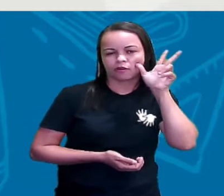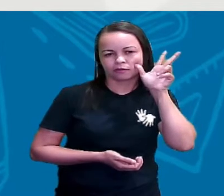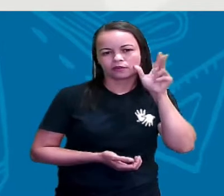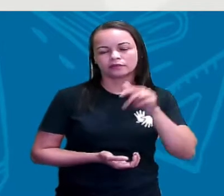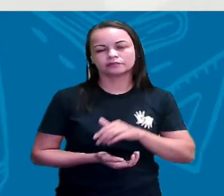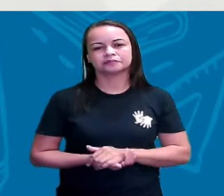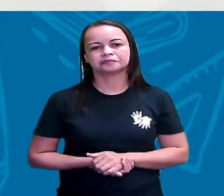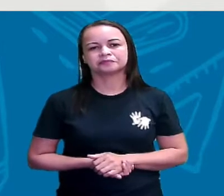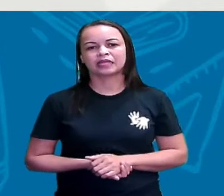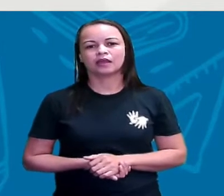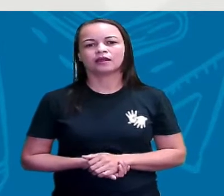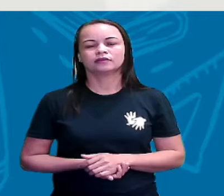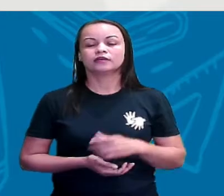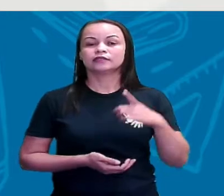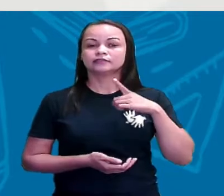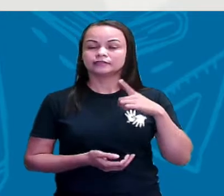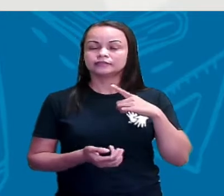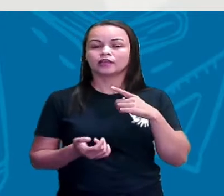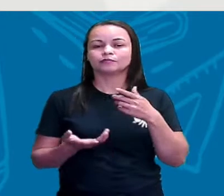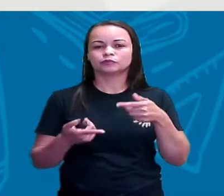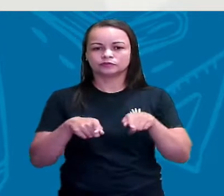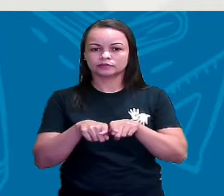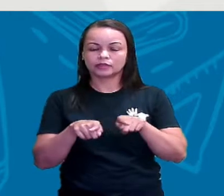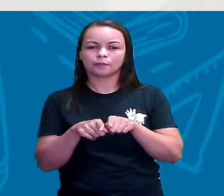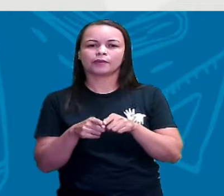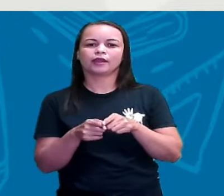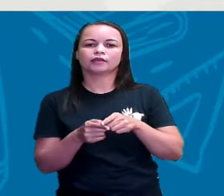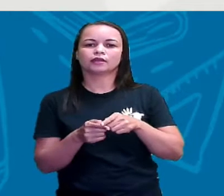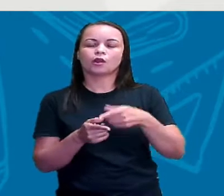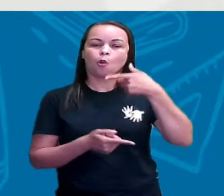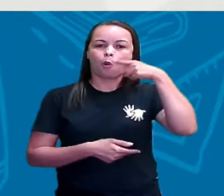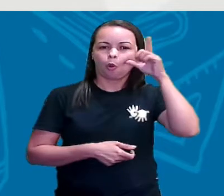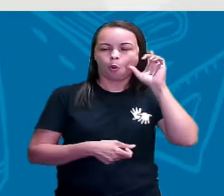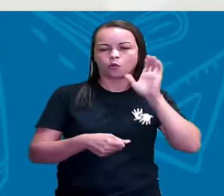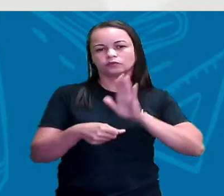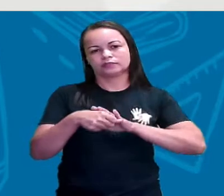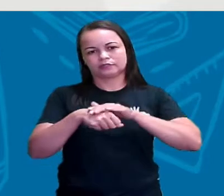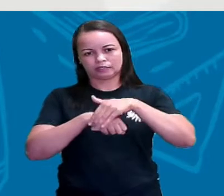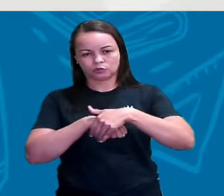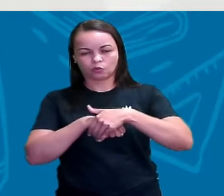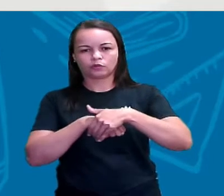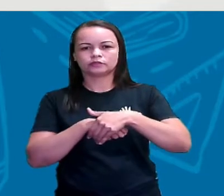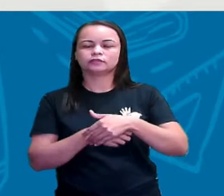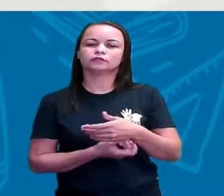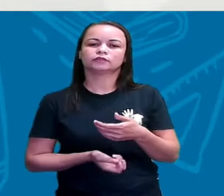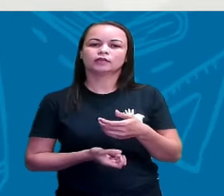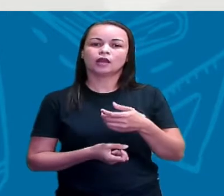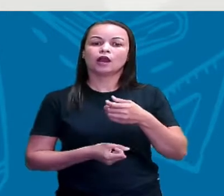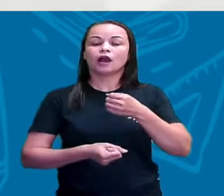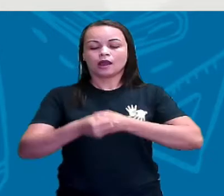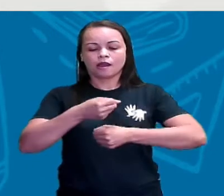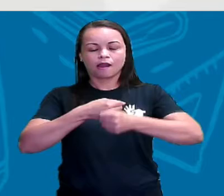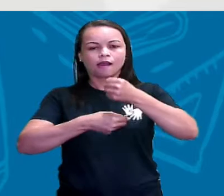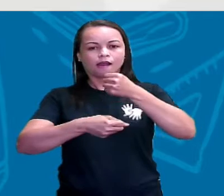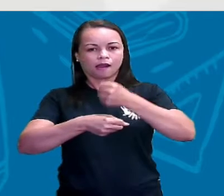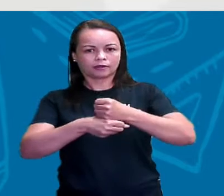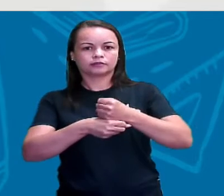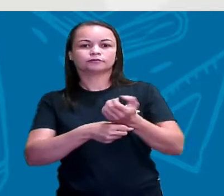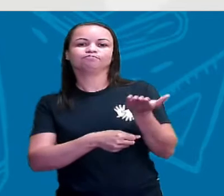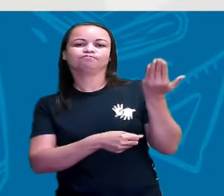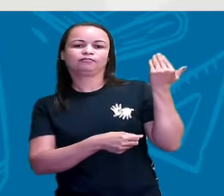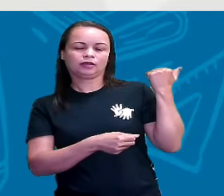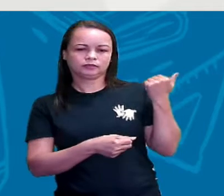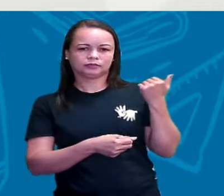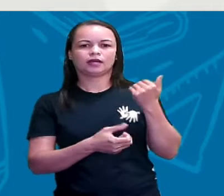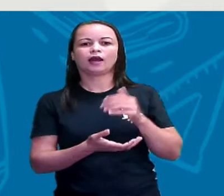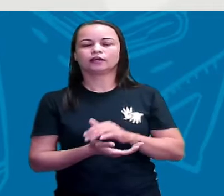anteontem. Também nós temos last night, ontem à noite. Last year, ano passado. Last month,